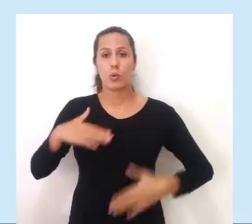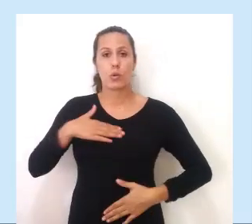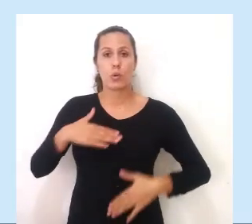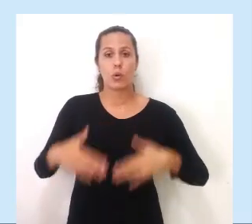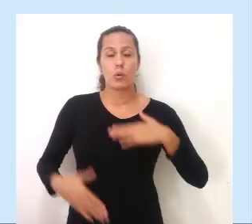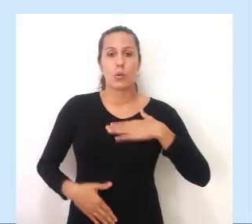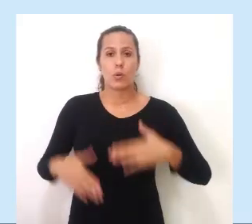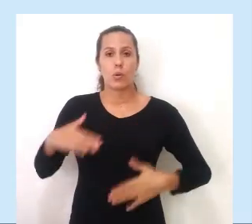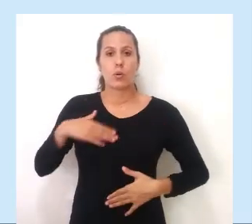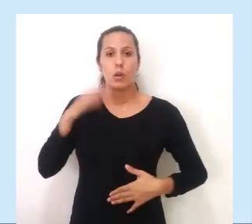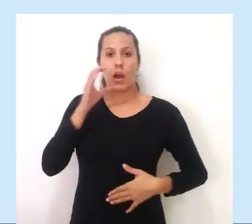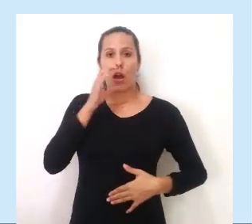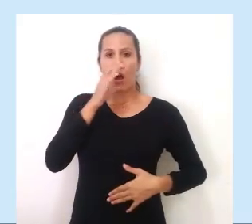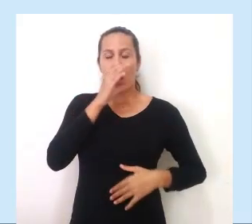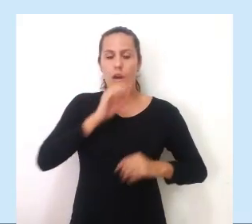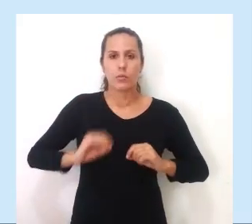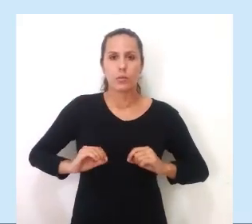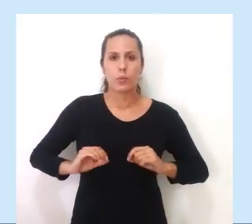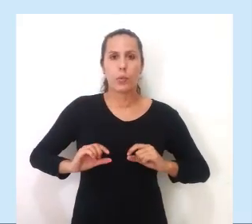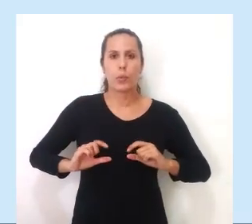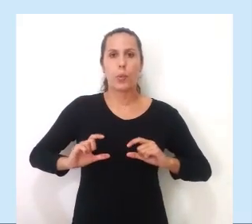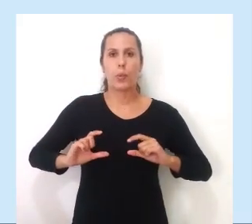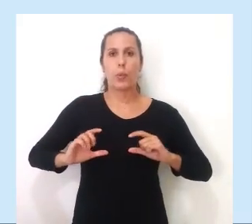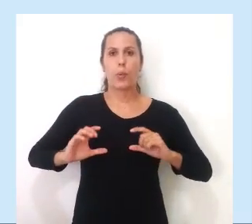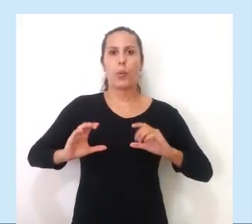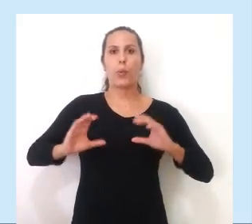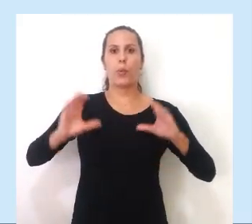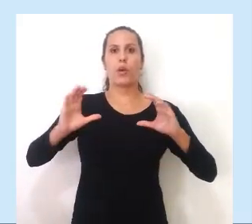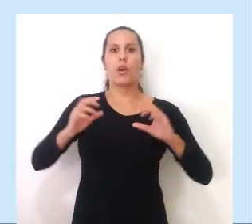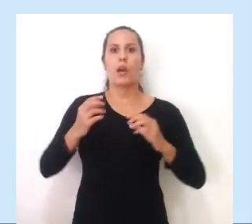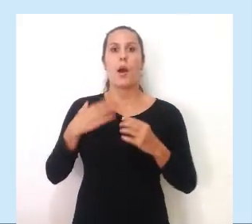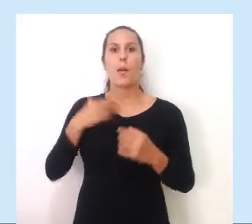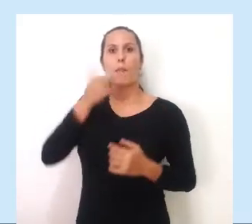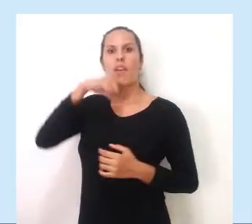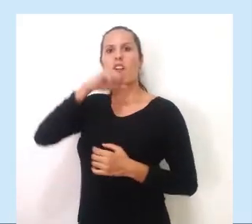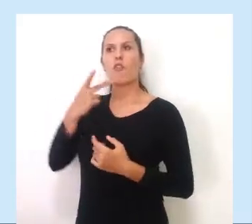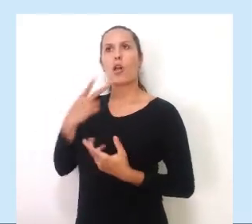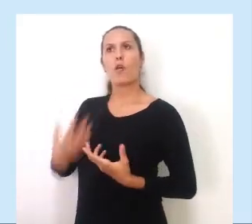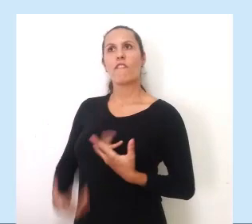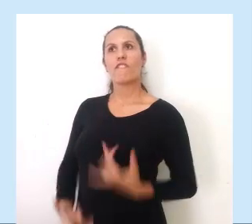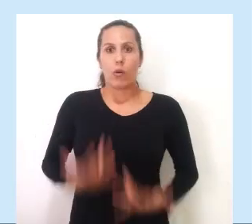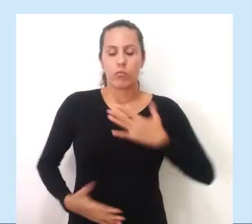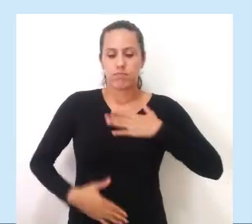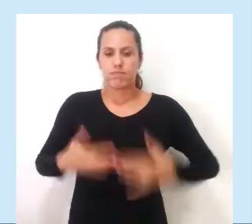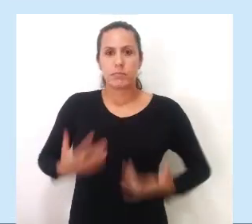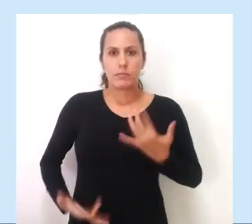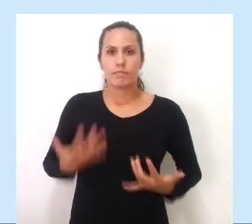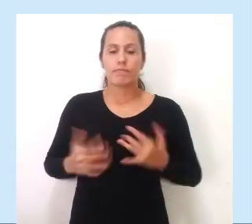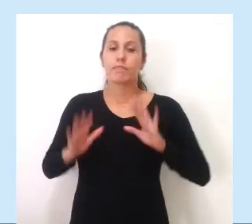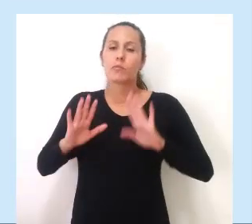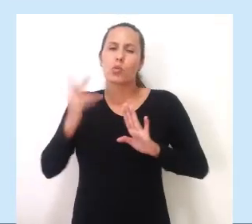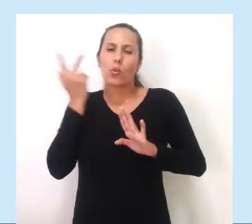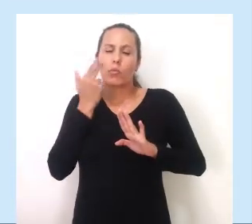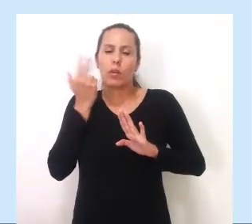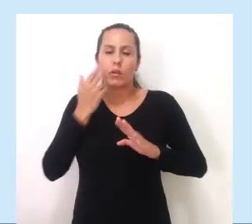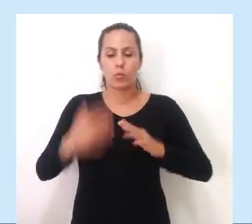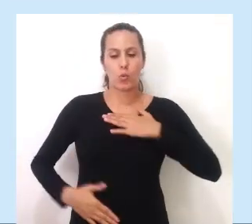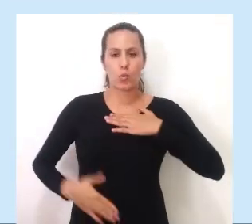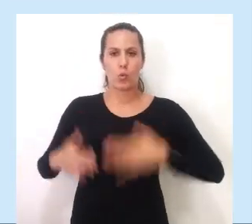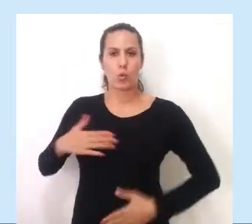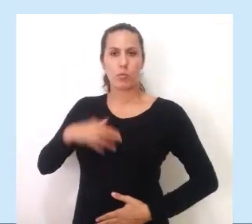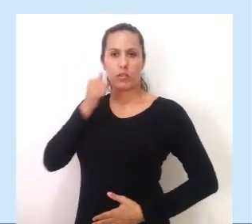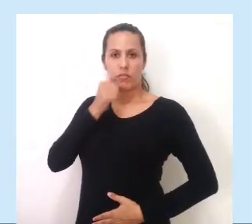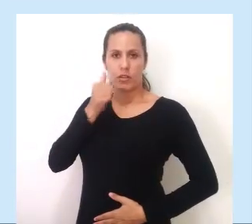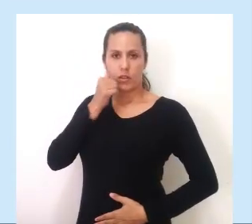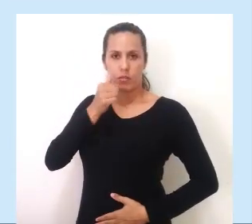uma elevação da temperatura. O que minha avó dizia, fogo, calor.